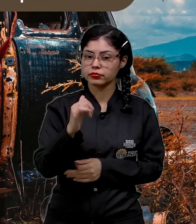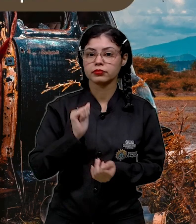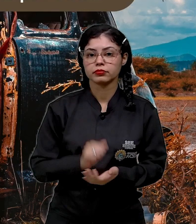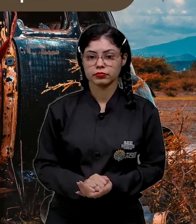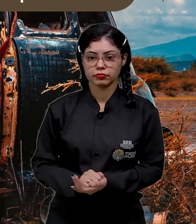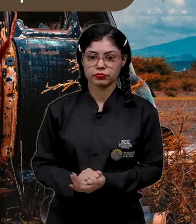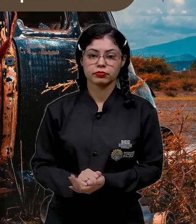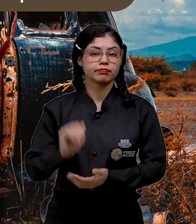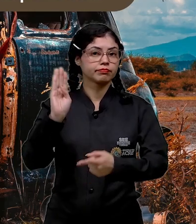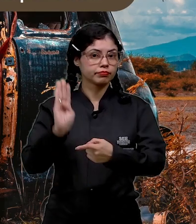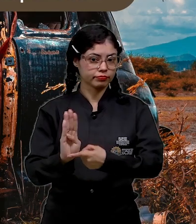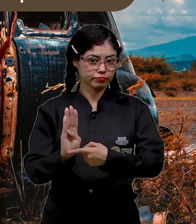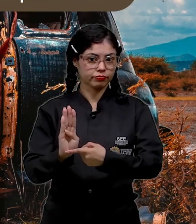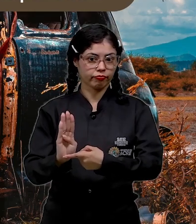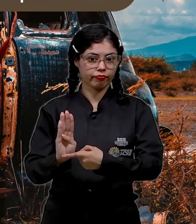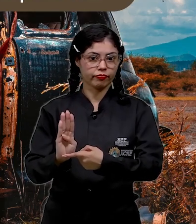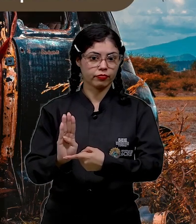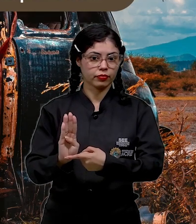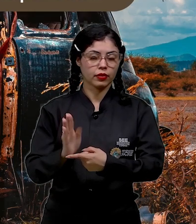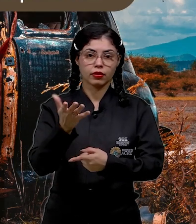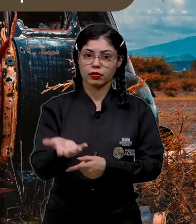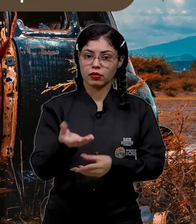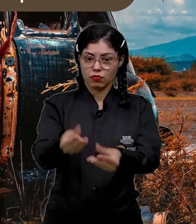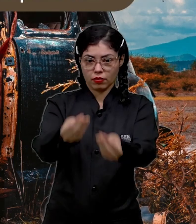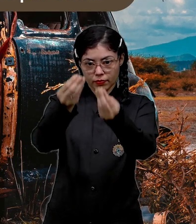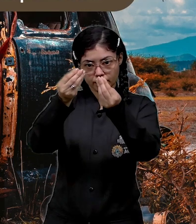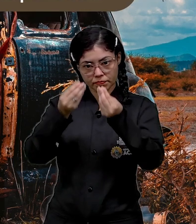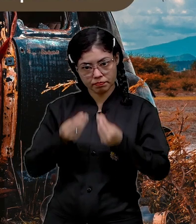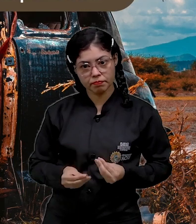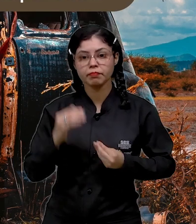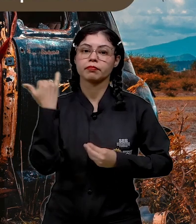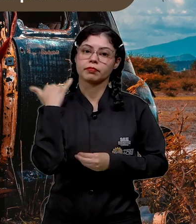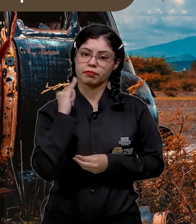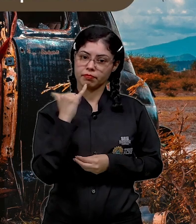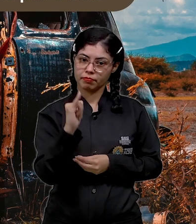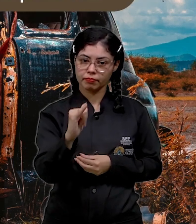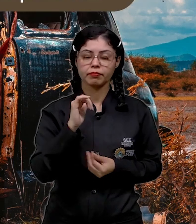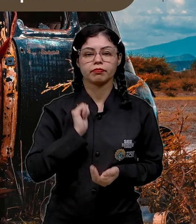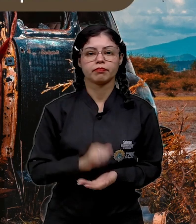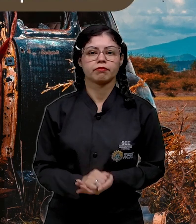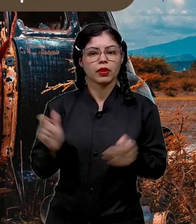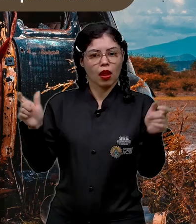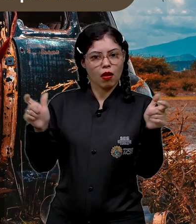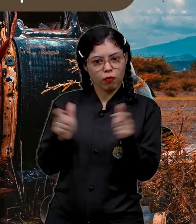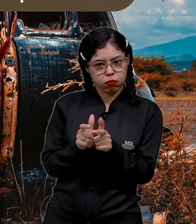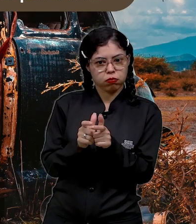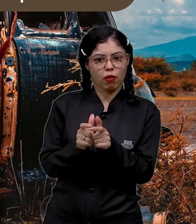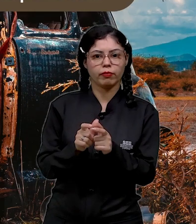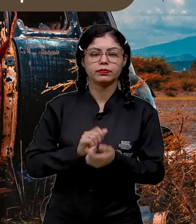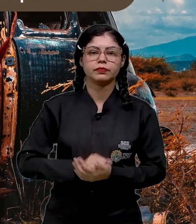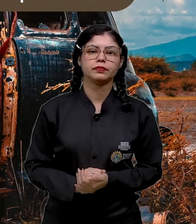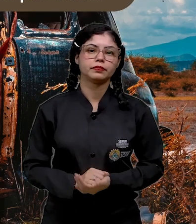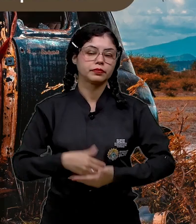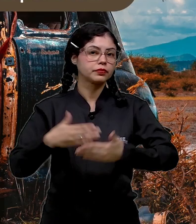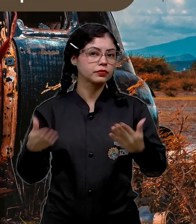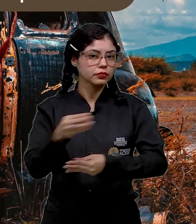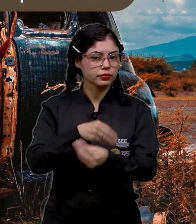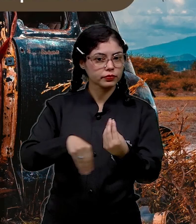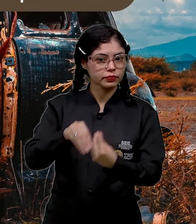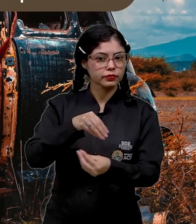agente B vai receber esses elétrons, então ele vai ser reduzido. Então essa é uma reação